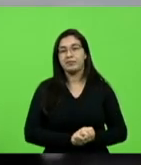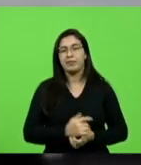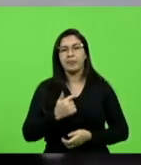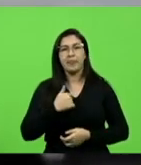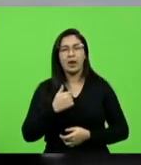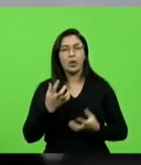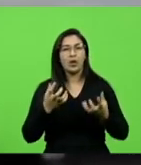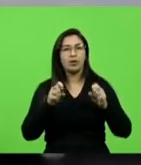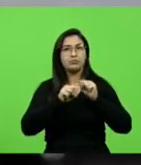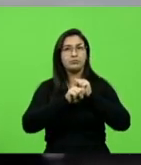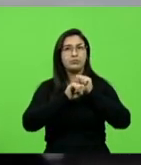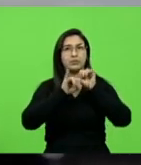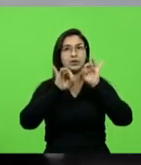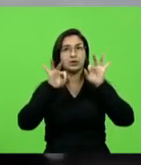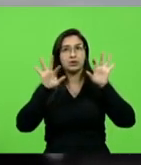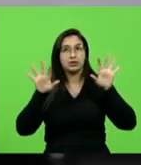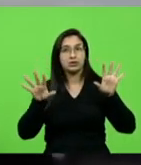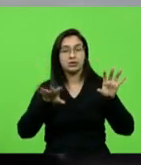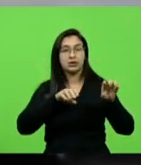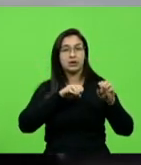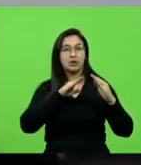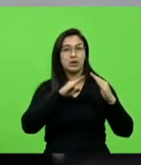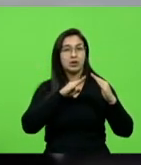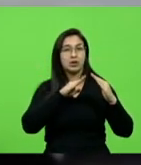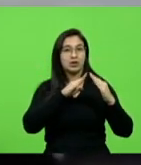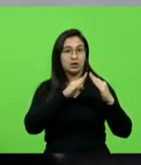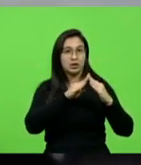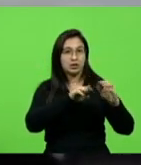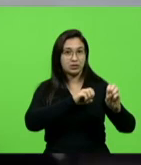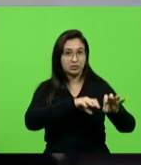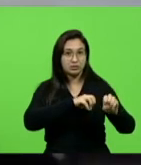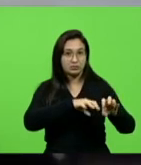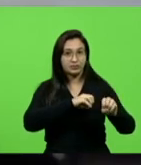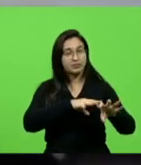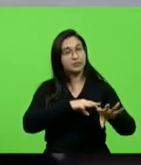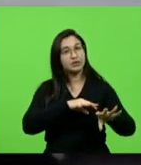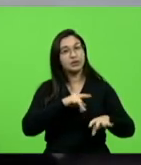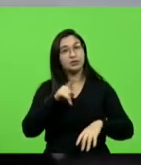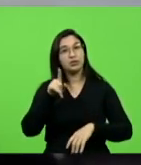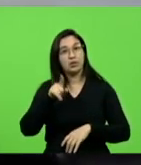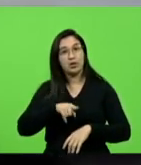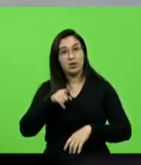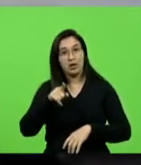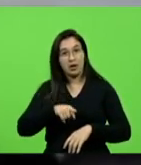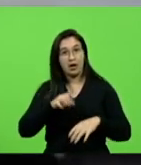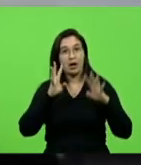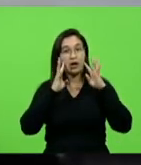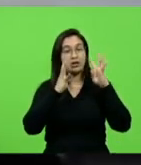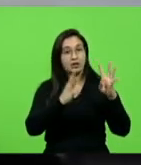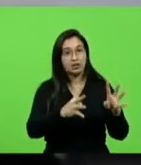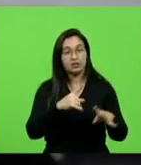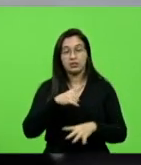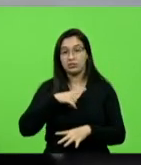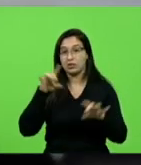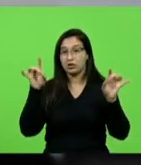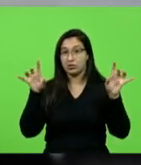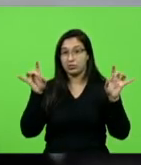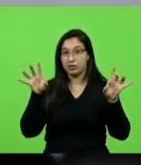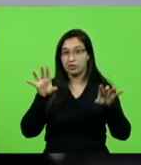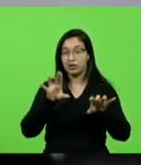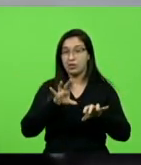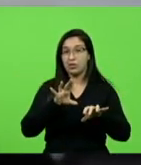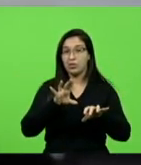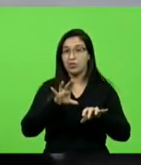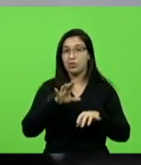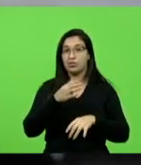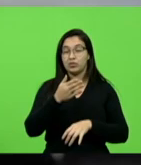esclarecer que a educação domiciliar, ela recebe também especial atenção do Conselho Estadual de Educação